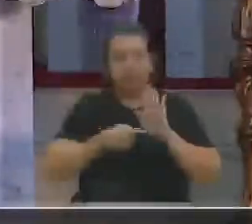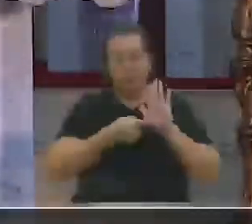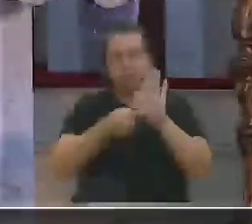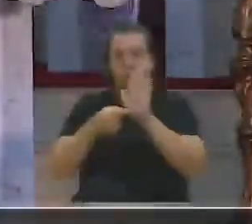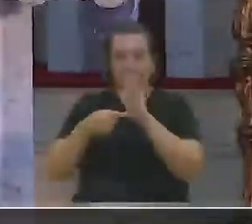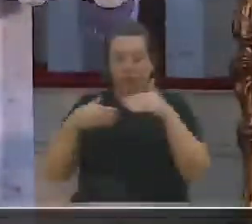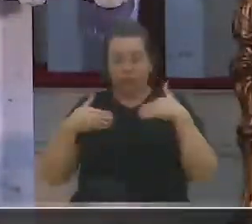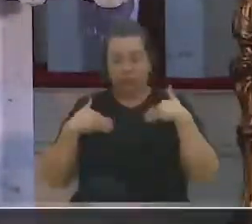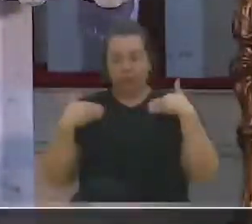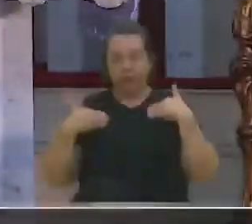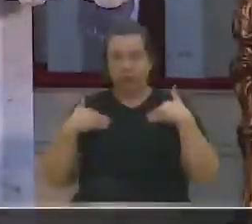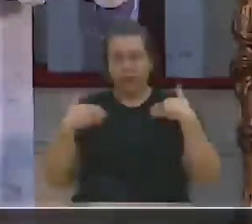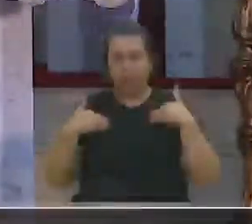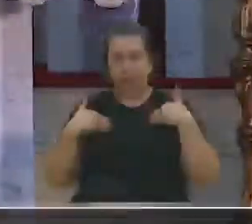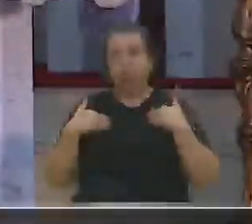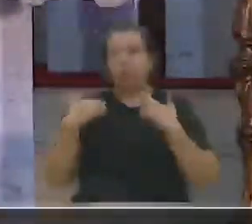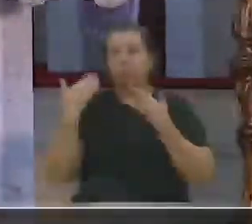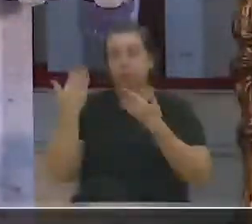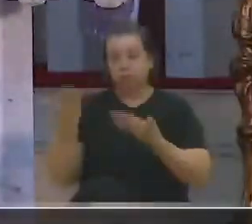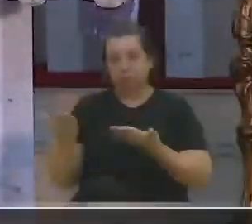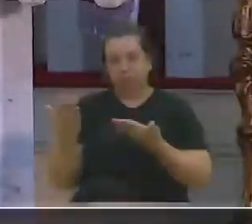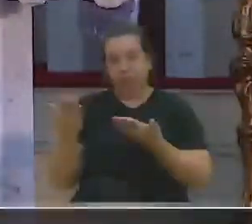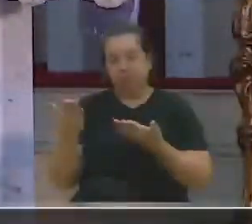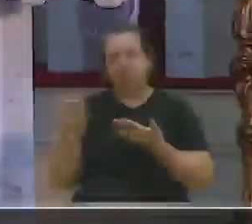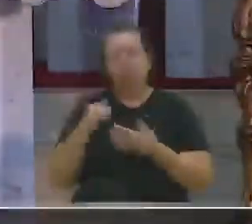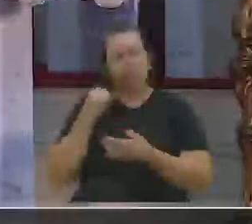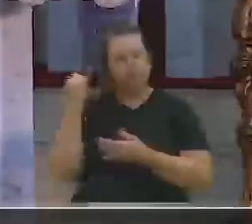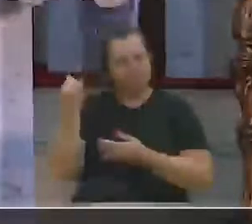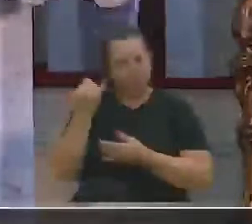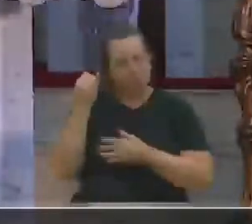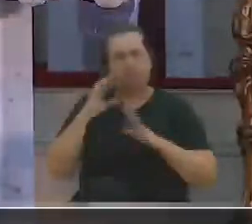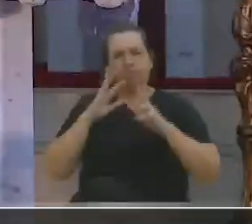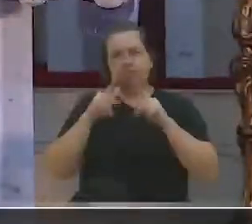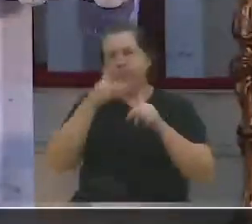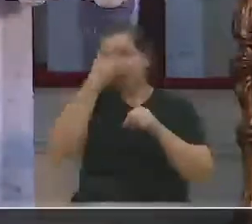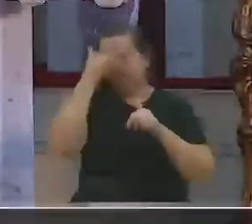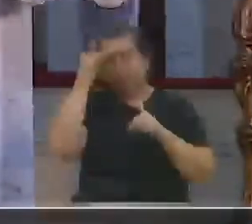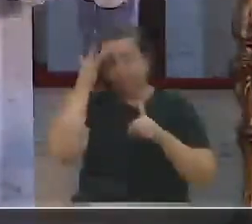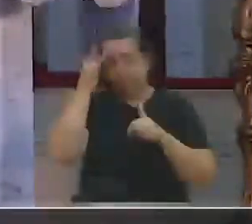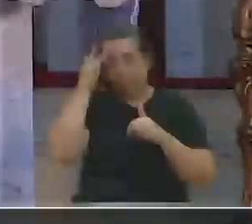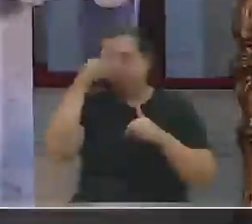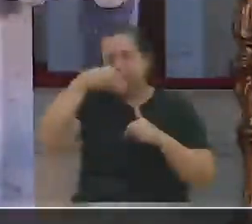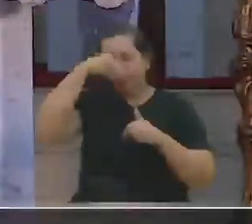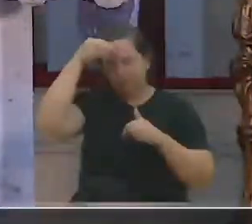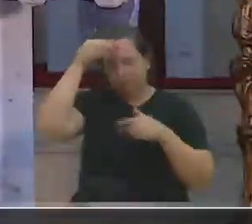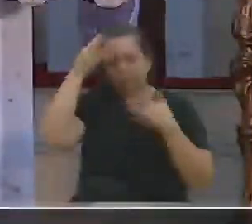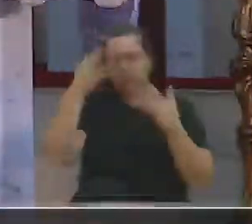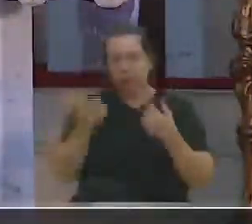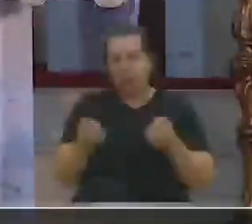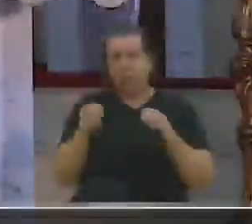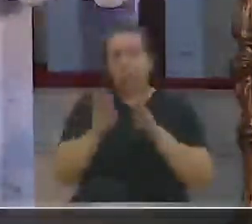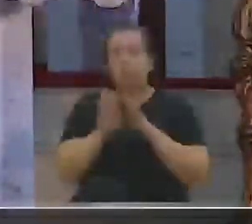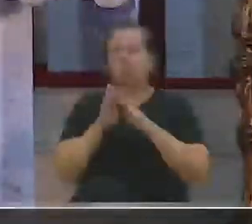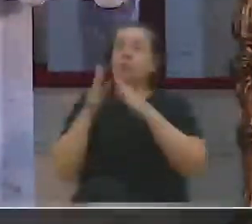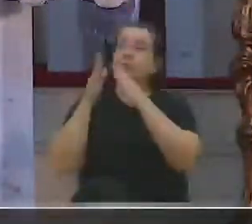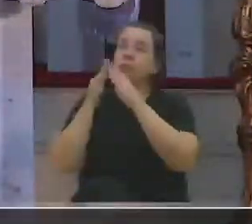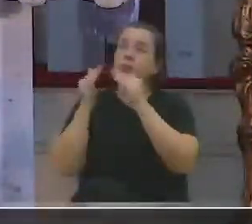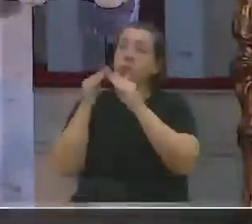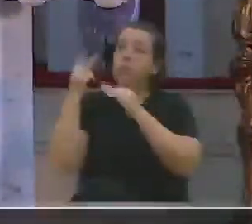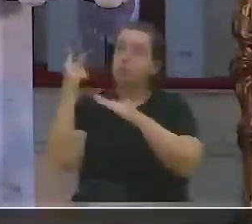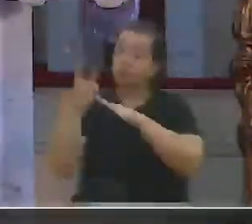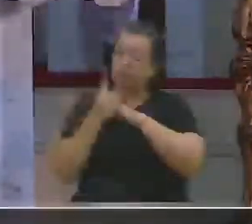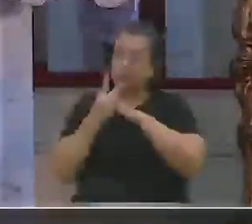com alegria, que elas sejam úteis aos que foram batizados e apressem o vosso auxílio para